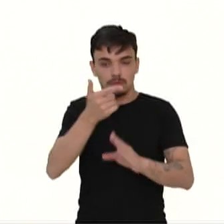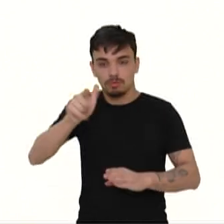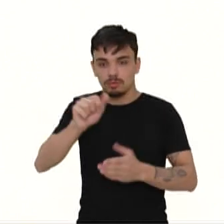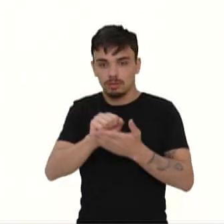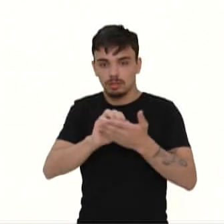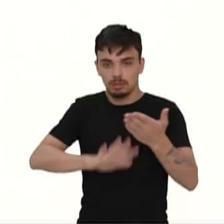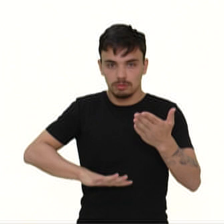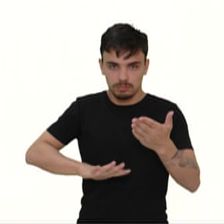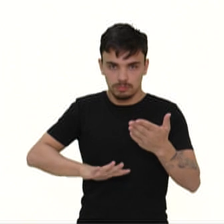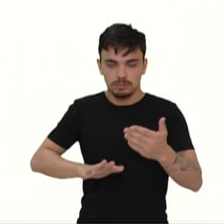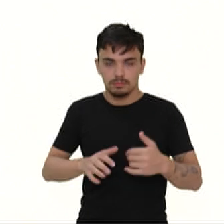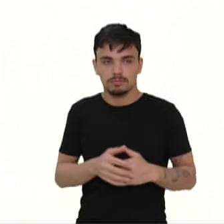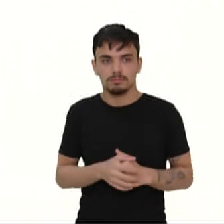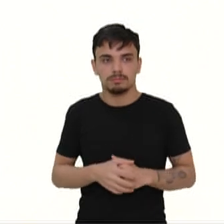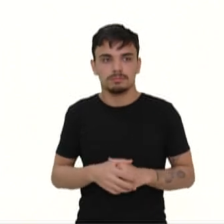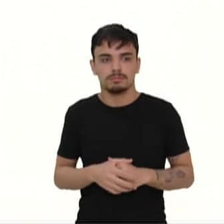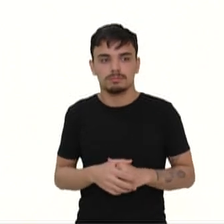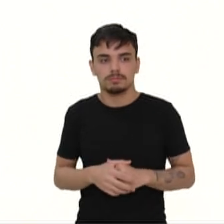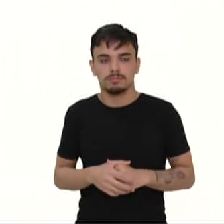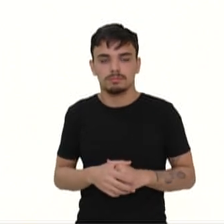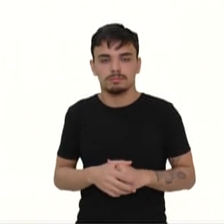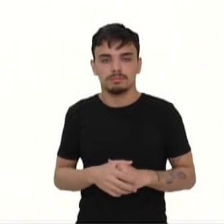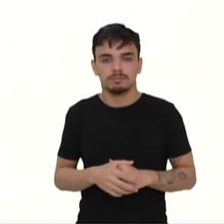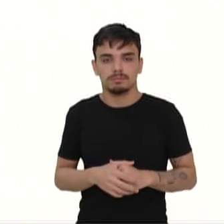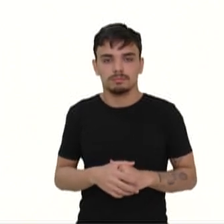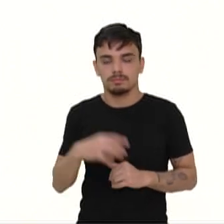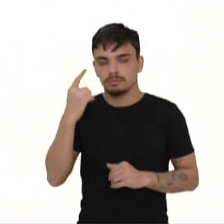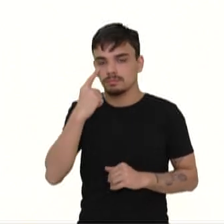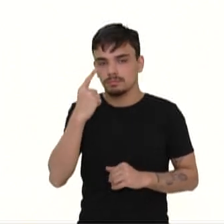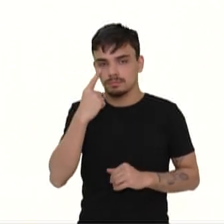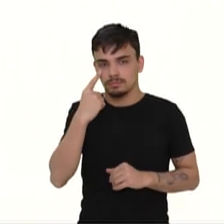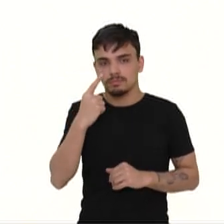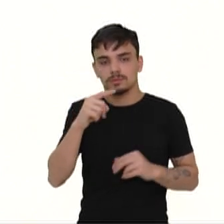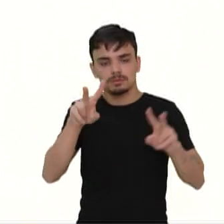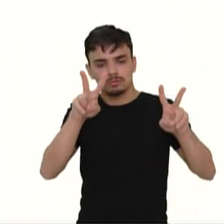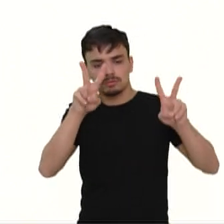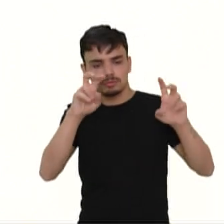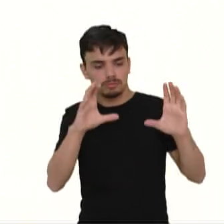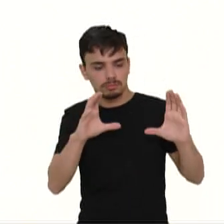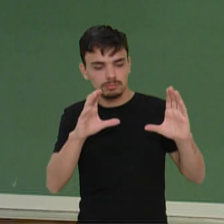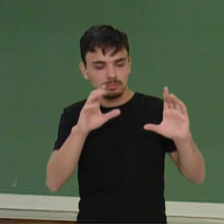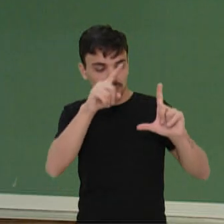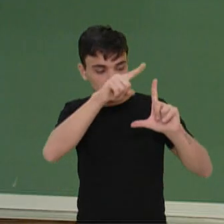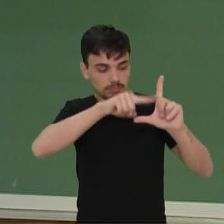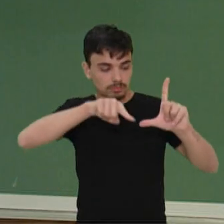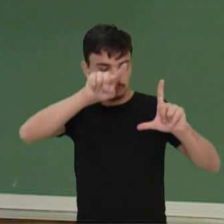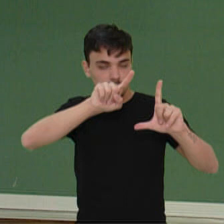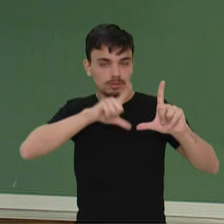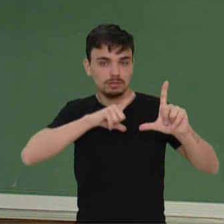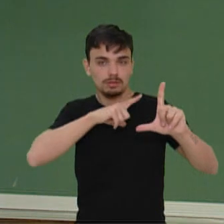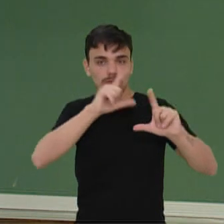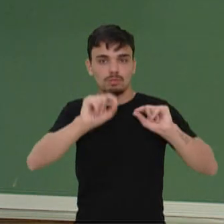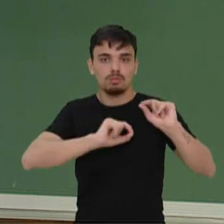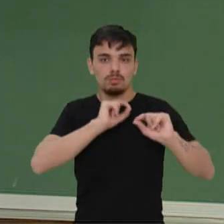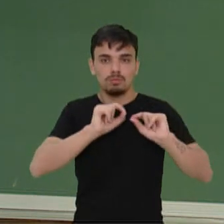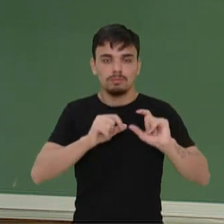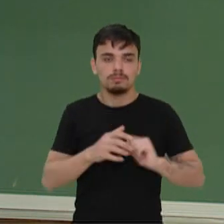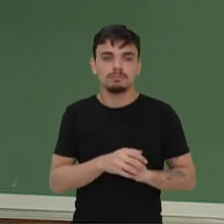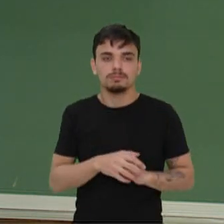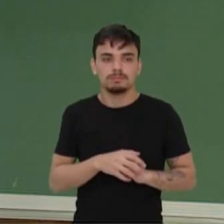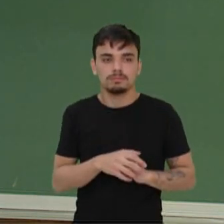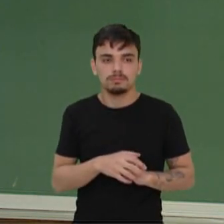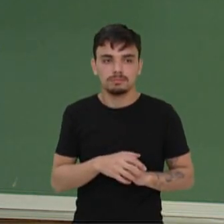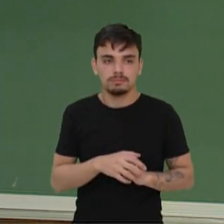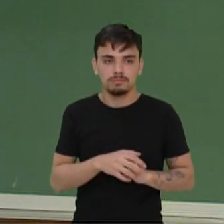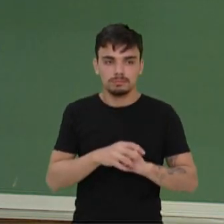que a gente vai ver já já, no próximo exemplo. Veja só, sobre o vértice, né? Então aqui eu tenho a minha parábola com a